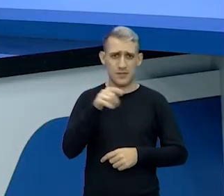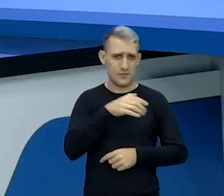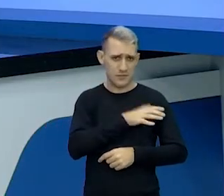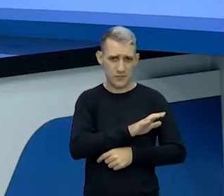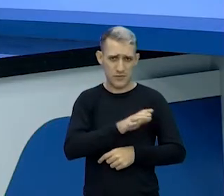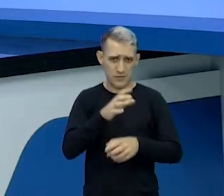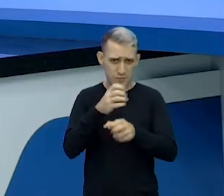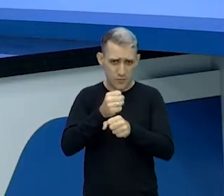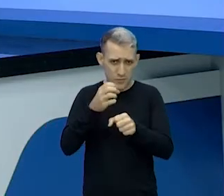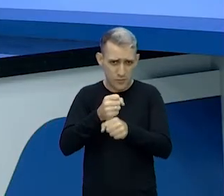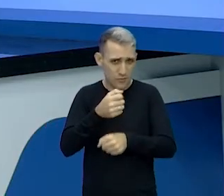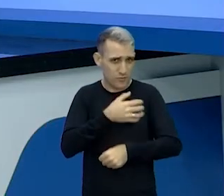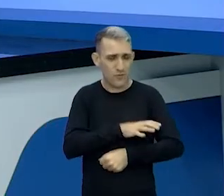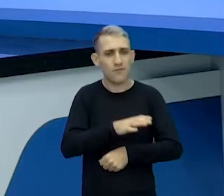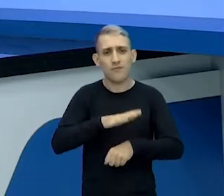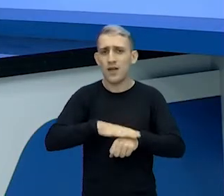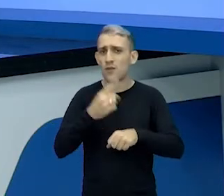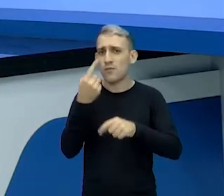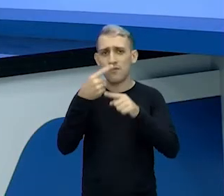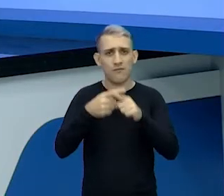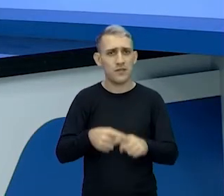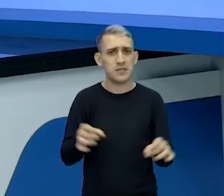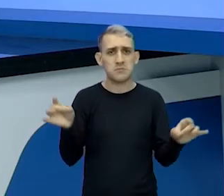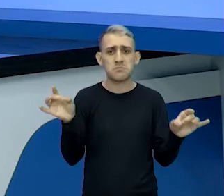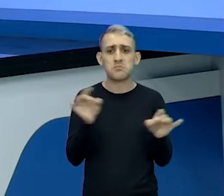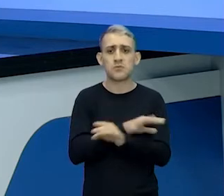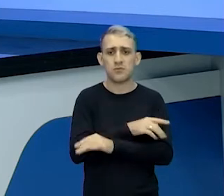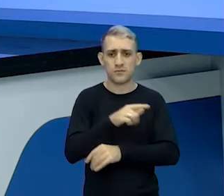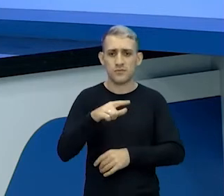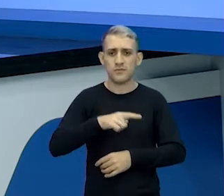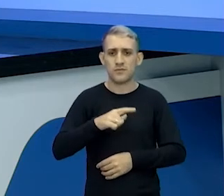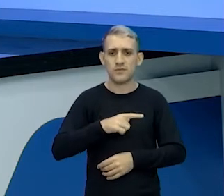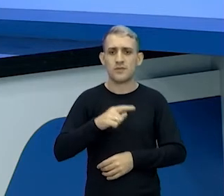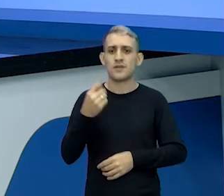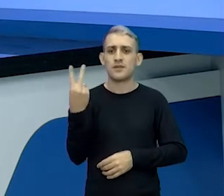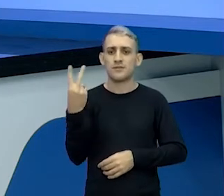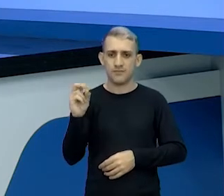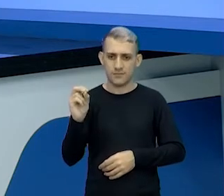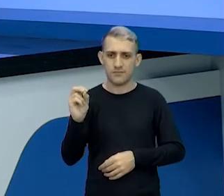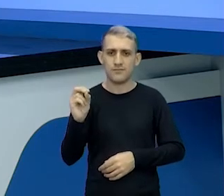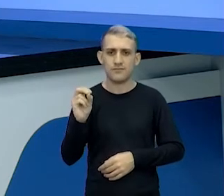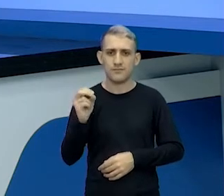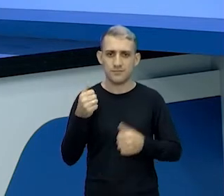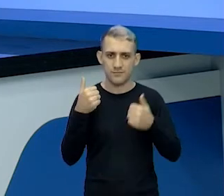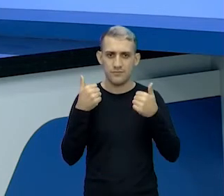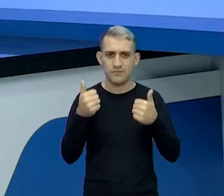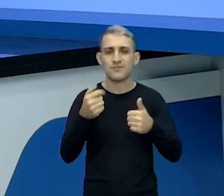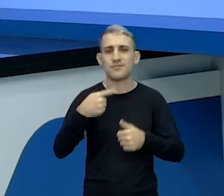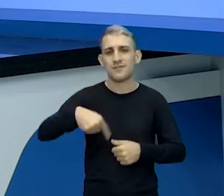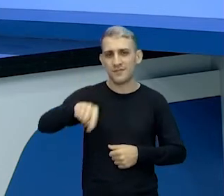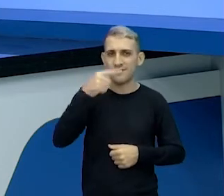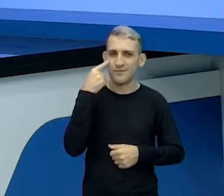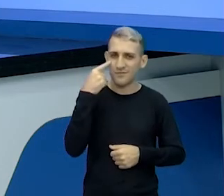de fazer conta, você só faz uma vez e chega no 20, tá? Tudo bem? Viu como